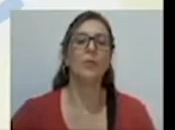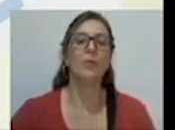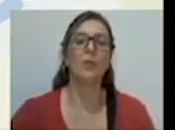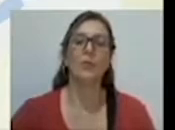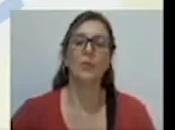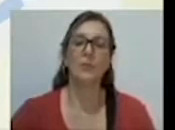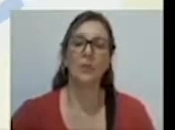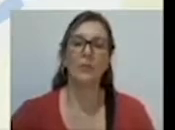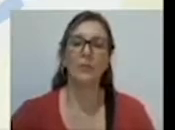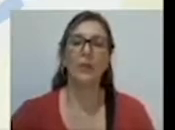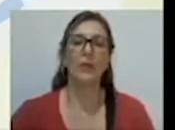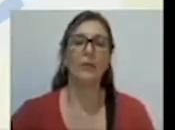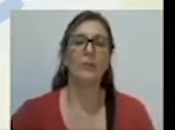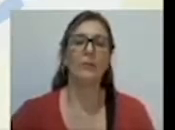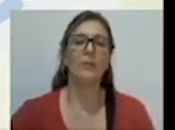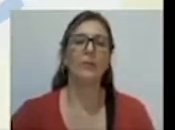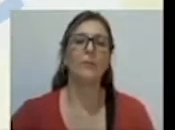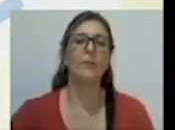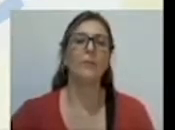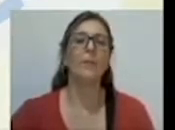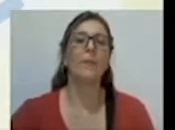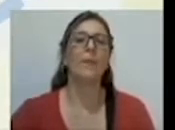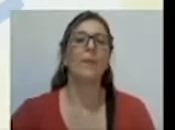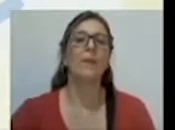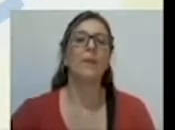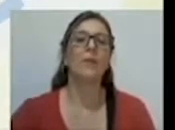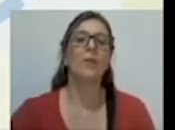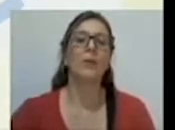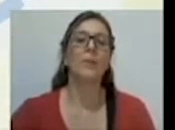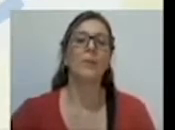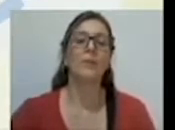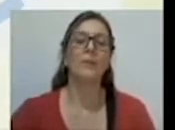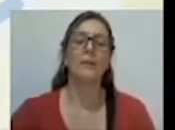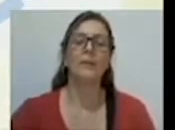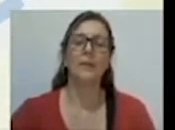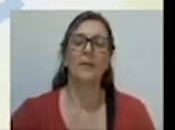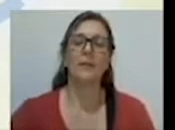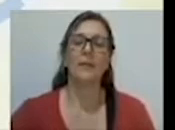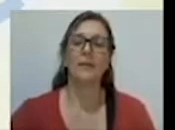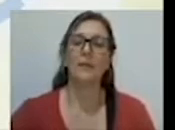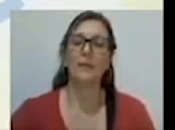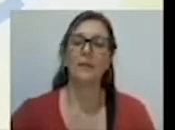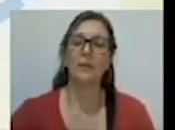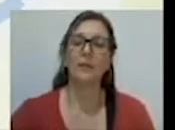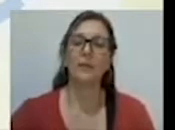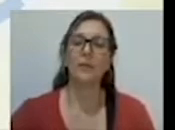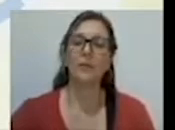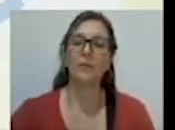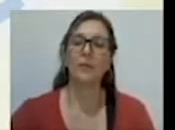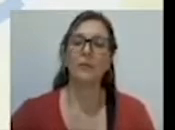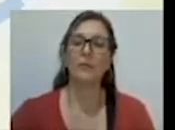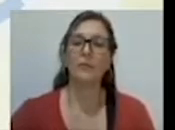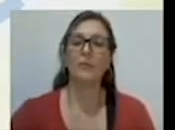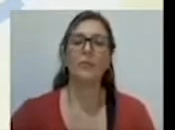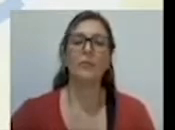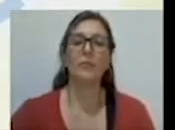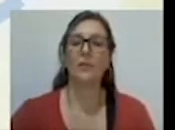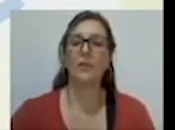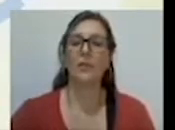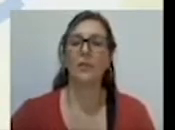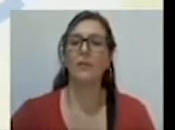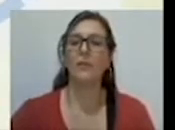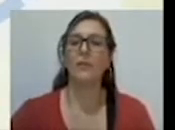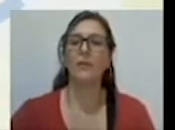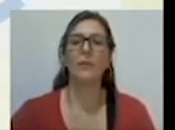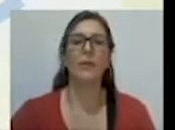próximo. O ciclo é rítmico e ocorre aproximadamente a cada 0,8 segundos, ou seja,